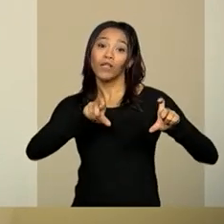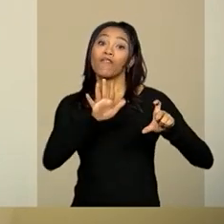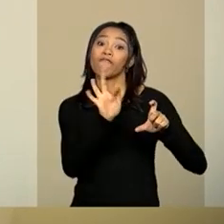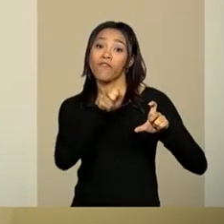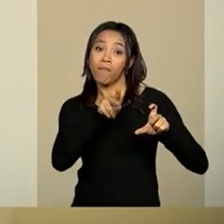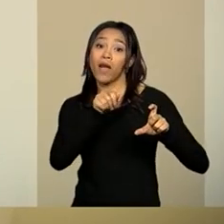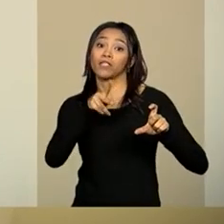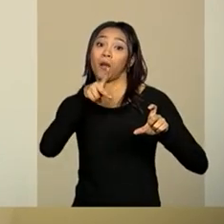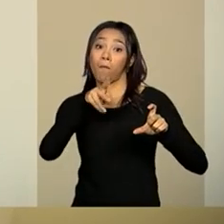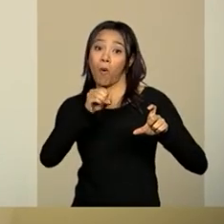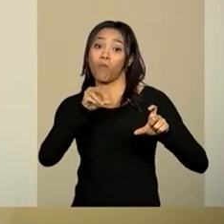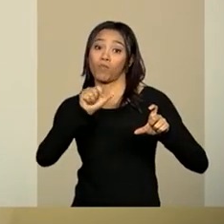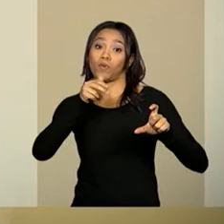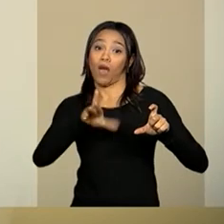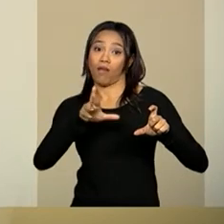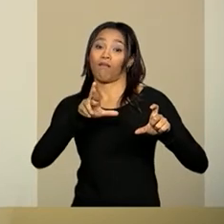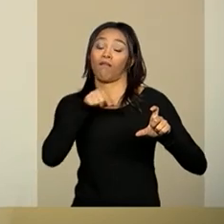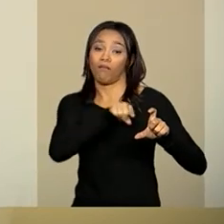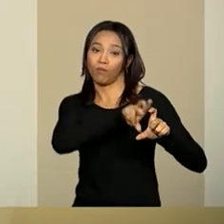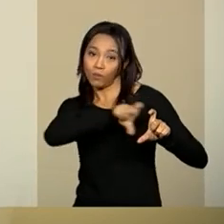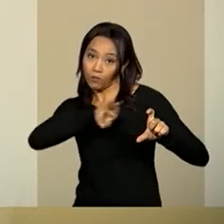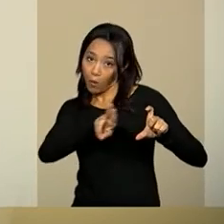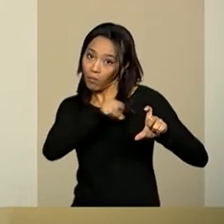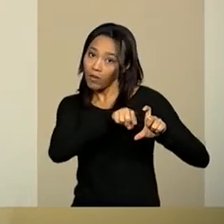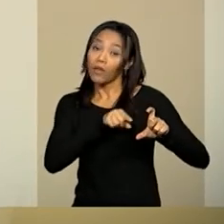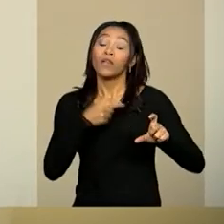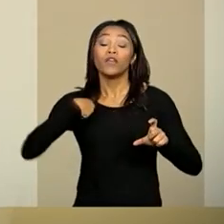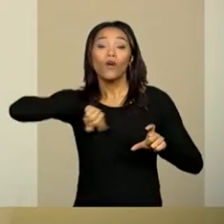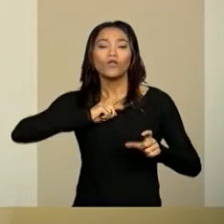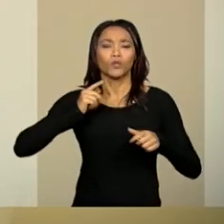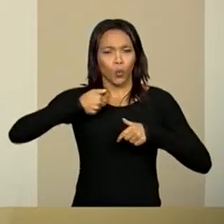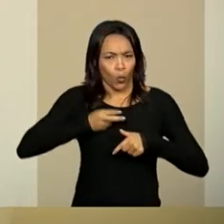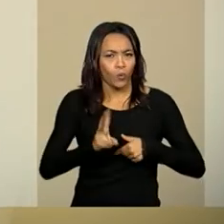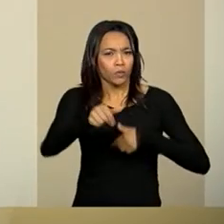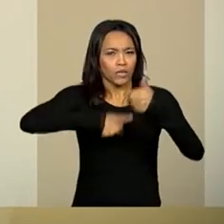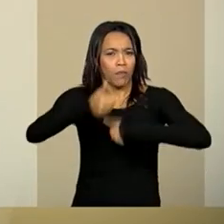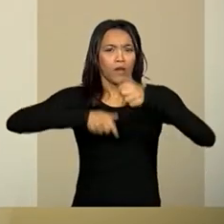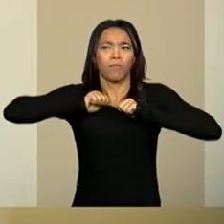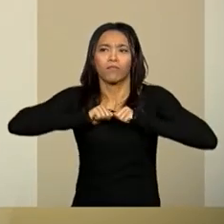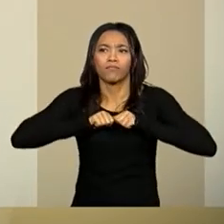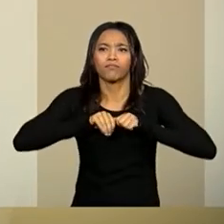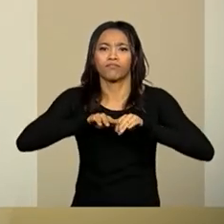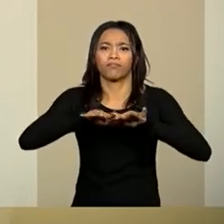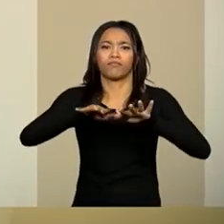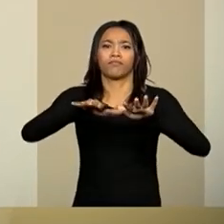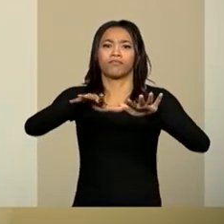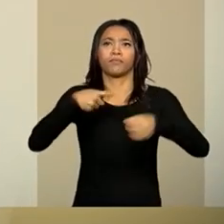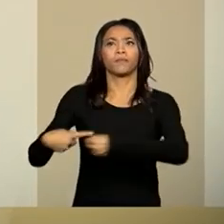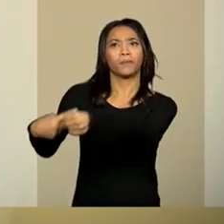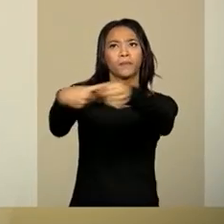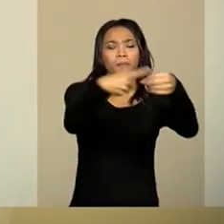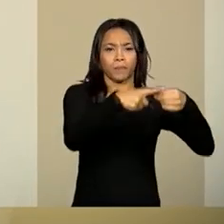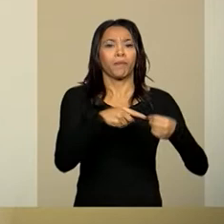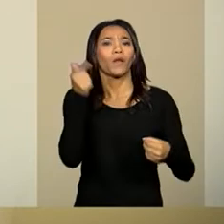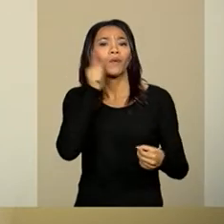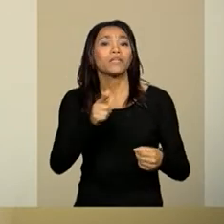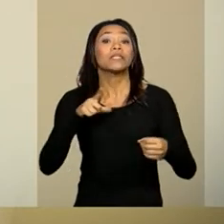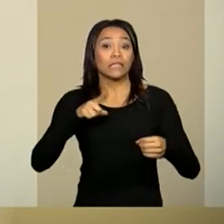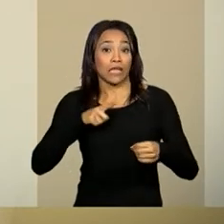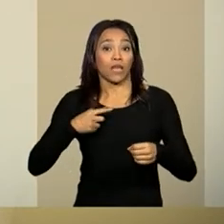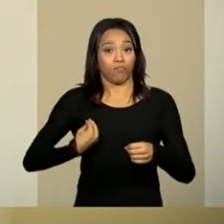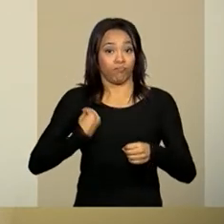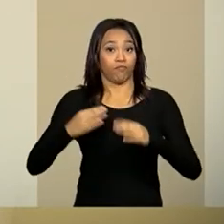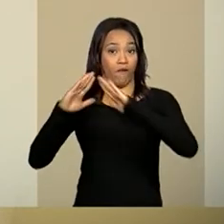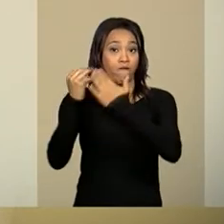Popular e nosso Luciano continuamos trabalhando para expandir o número de municípios em que a uma farmácia dessa